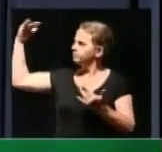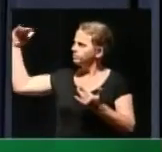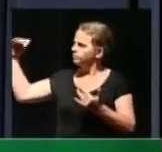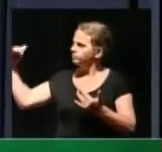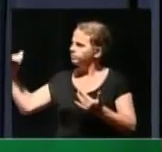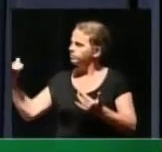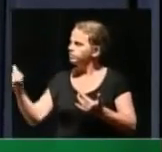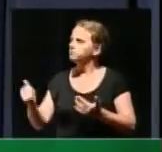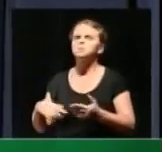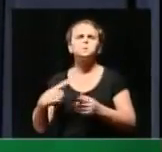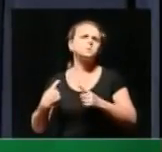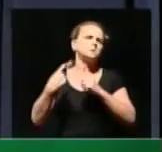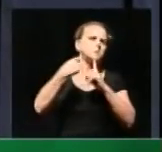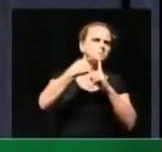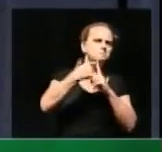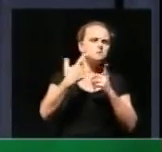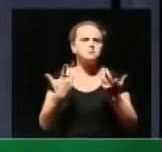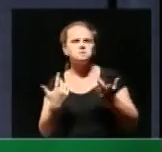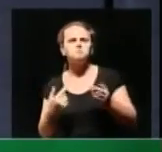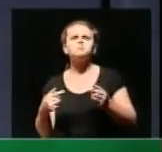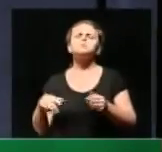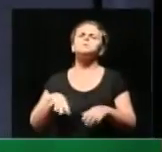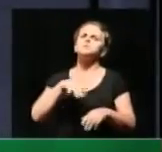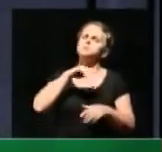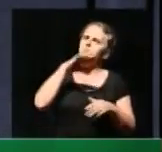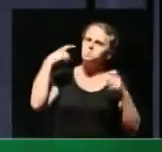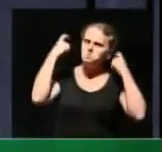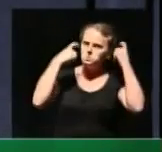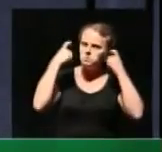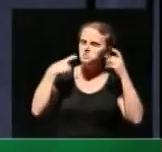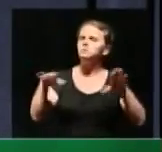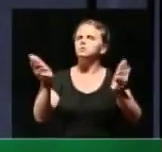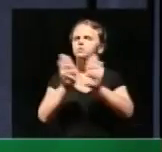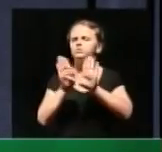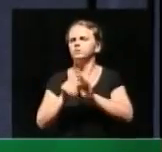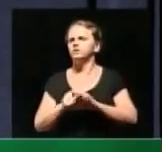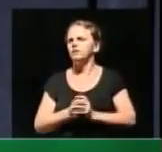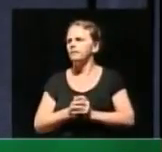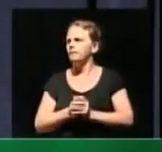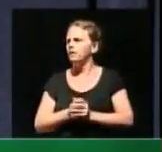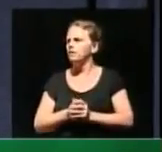uma coisa positiva, mas, ao mesmo tempo, é uma preocupação. É uma coisa positiva no sentido de que as pessoas que vivem com